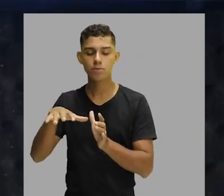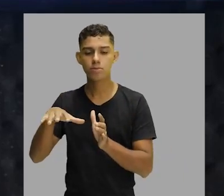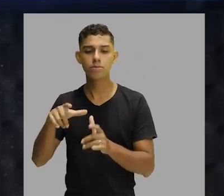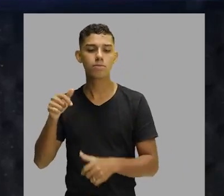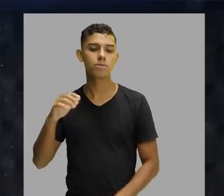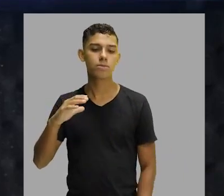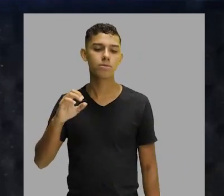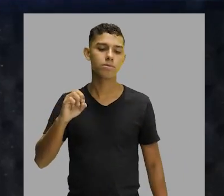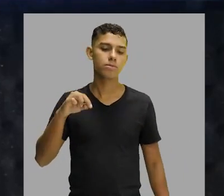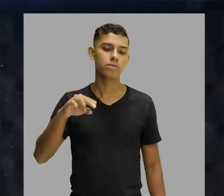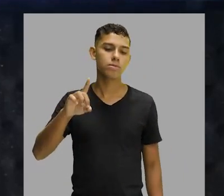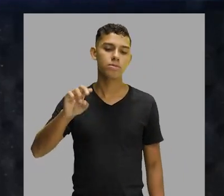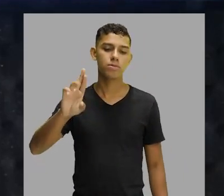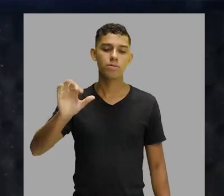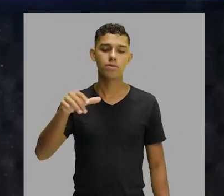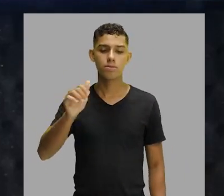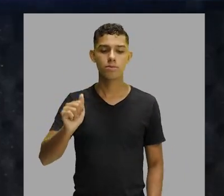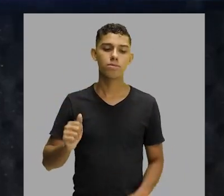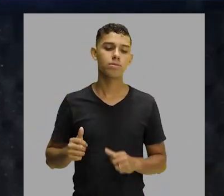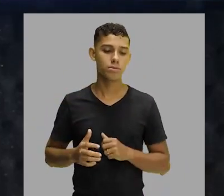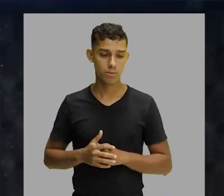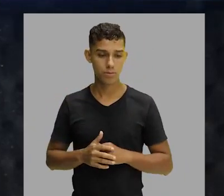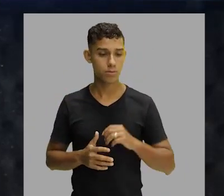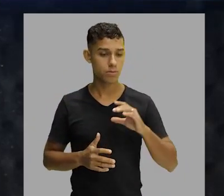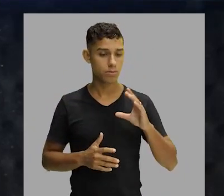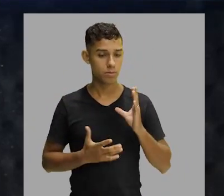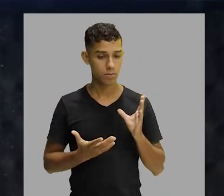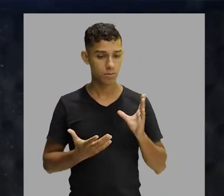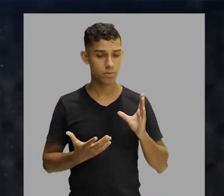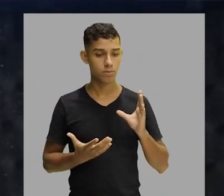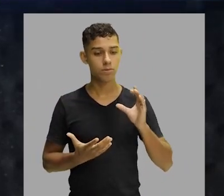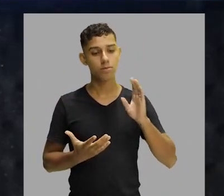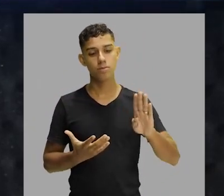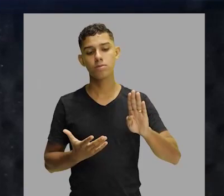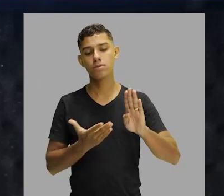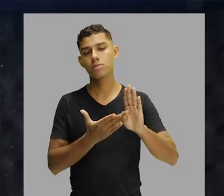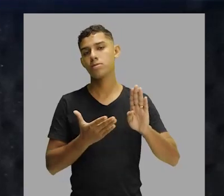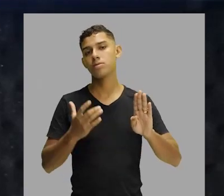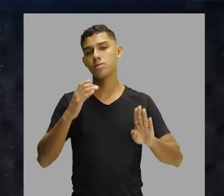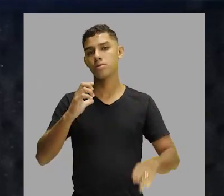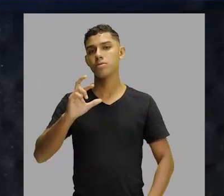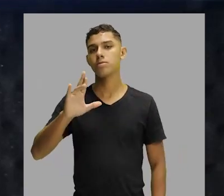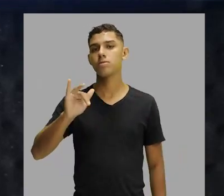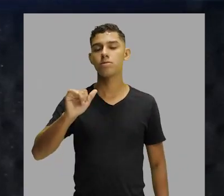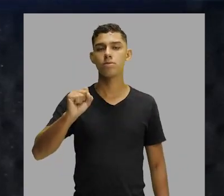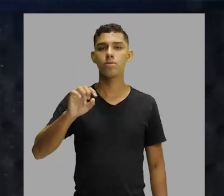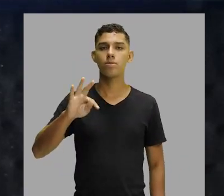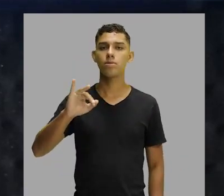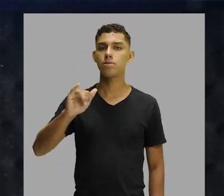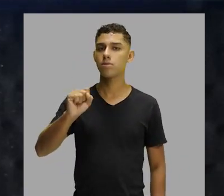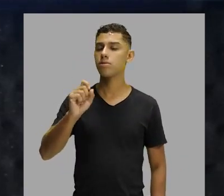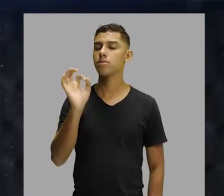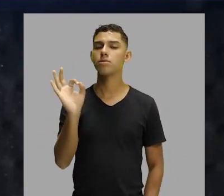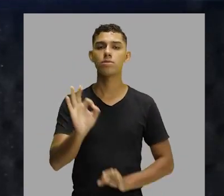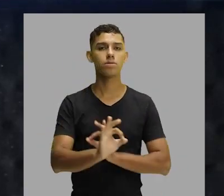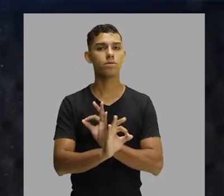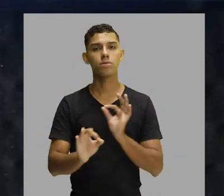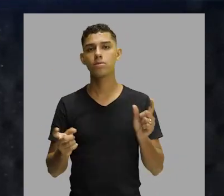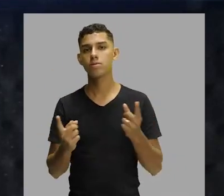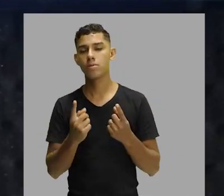Cristais também não, porque cristais eles podem ser dopados. Ok? Eles podem ser dopados, então ele não